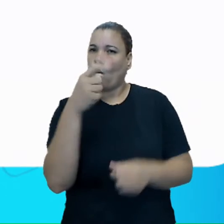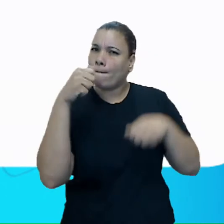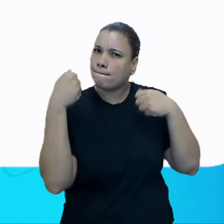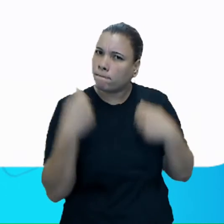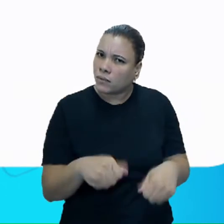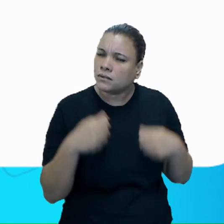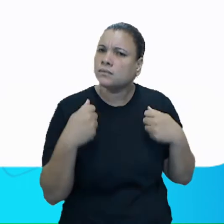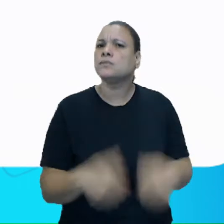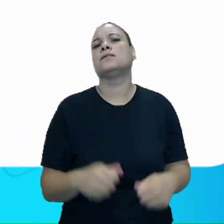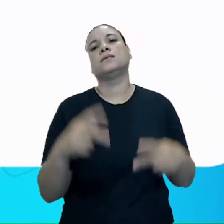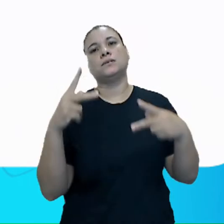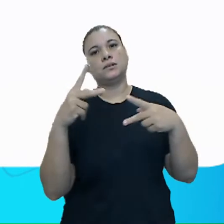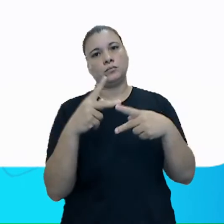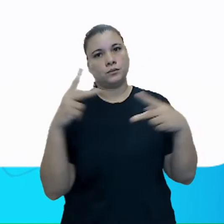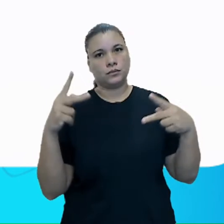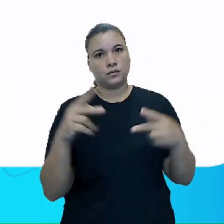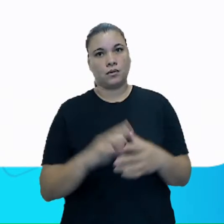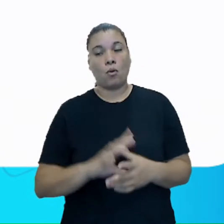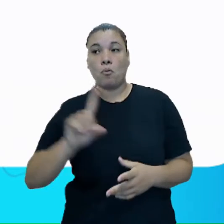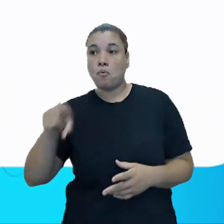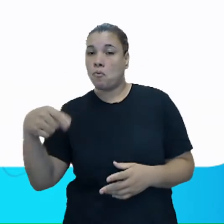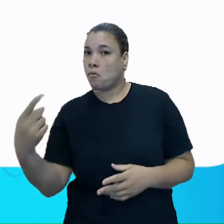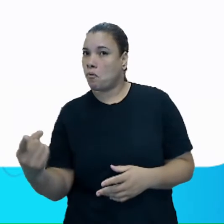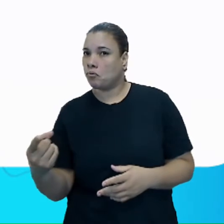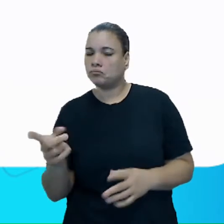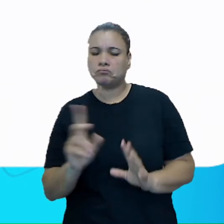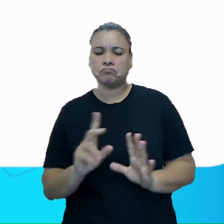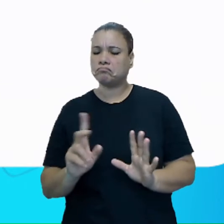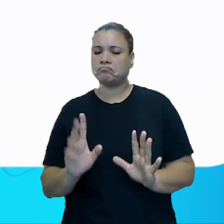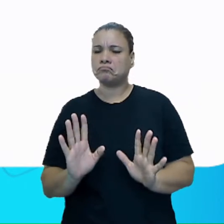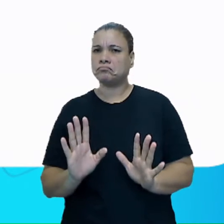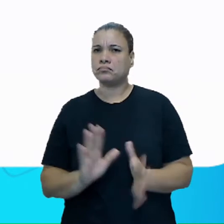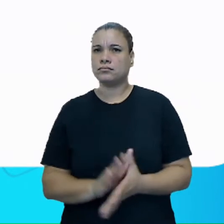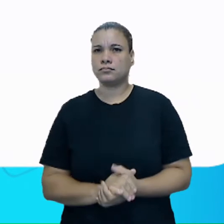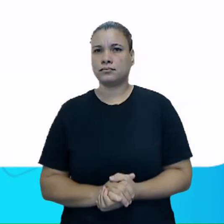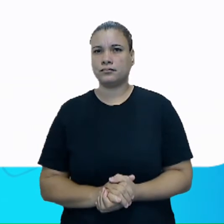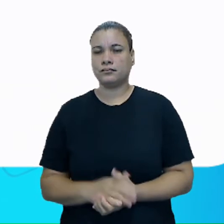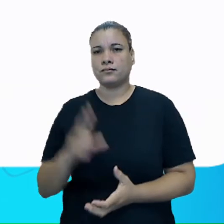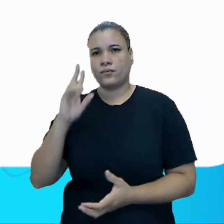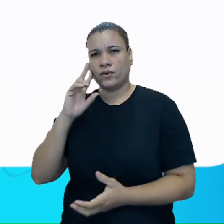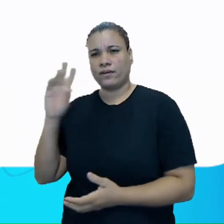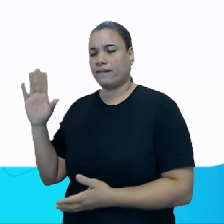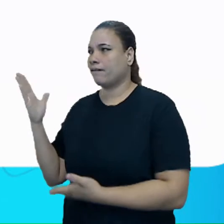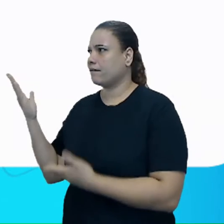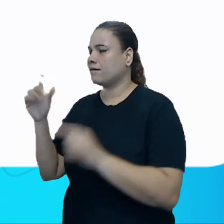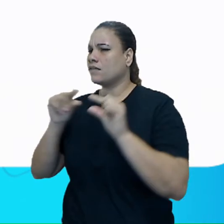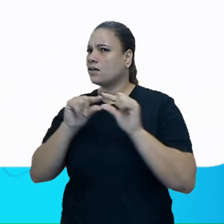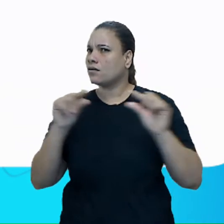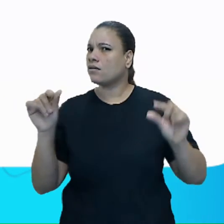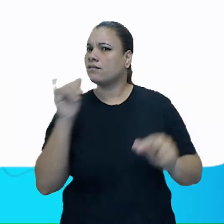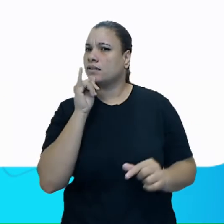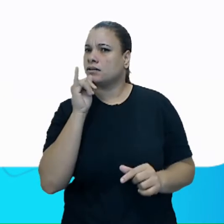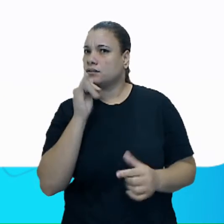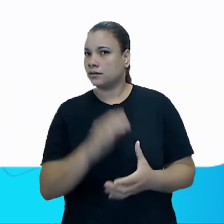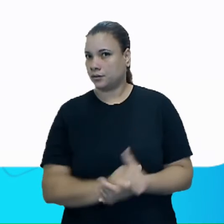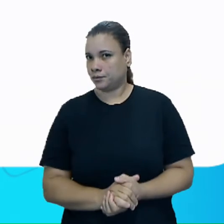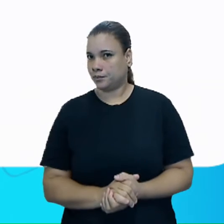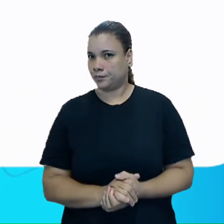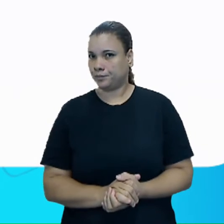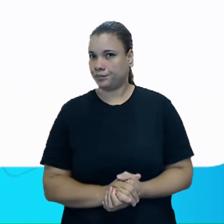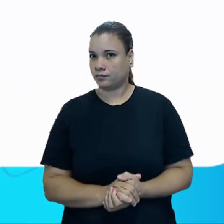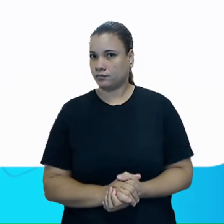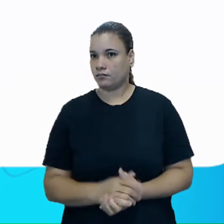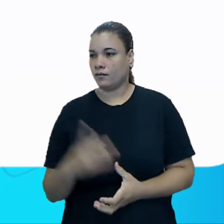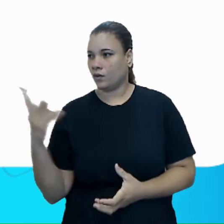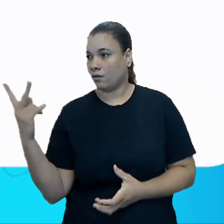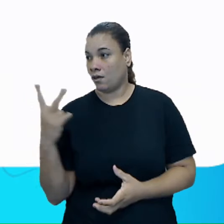preposição e o outro não exige. Olha só, Não existe